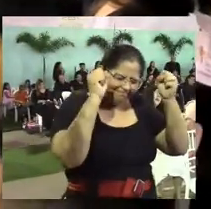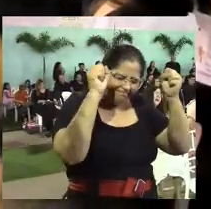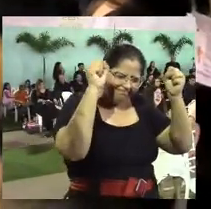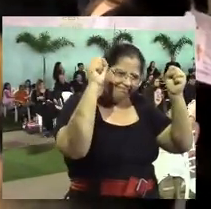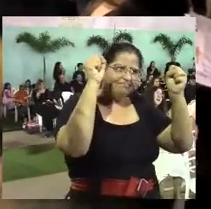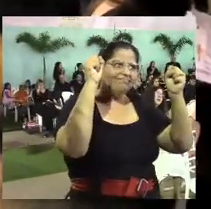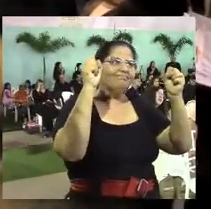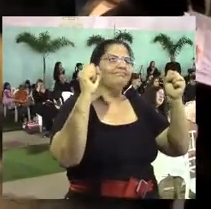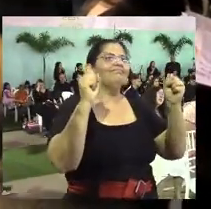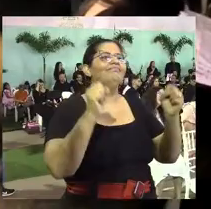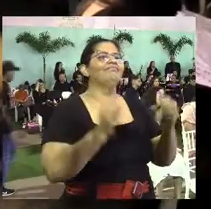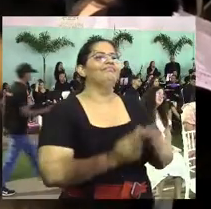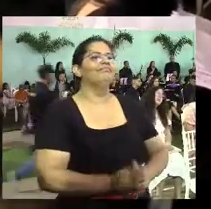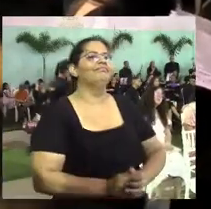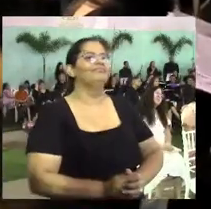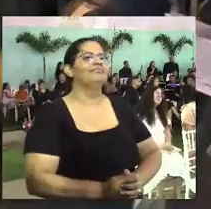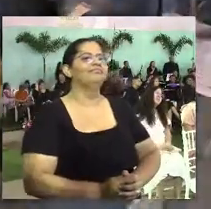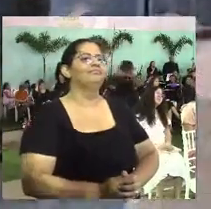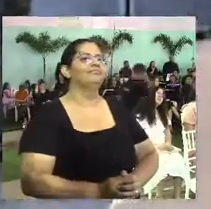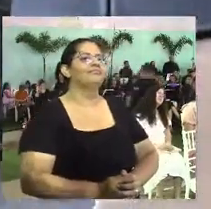te adoramos